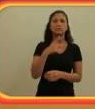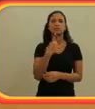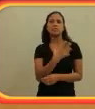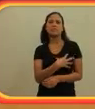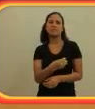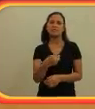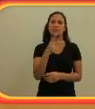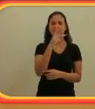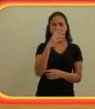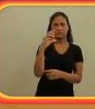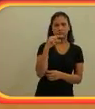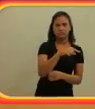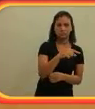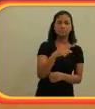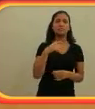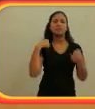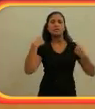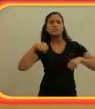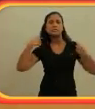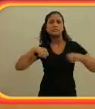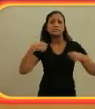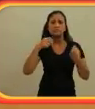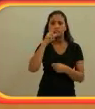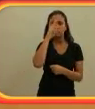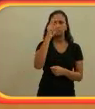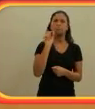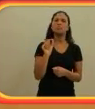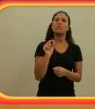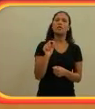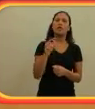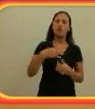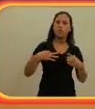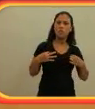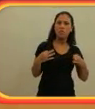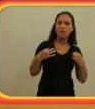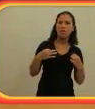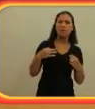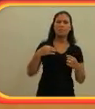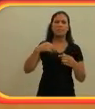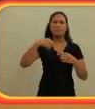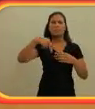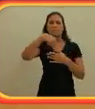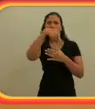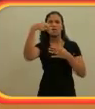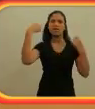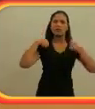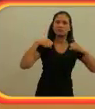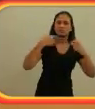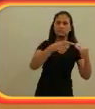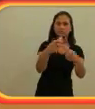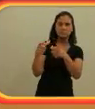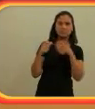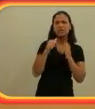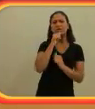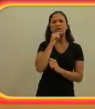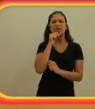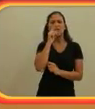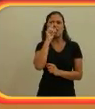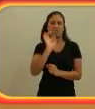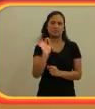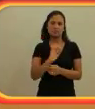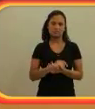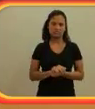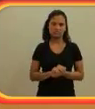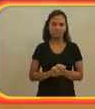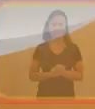exercícios de alongamento e fortalecimento, com um traje inspirado nas roupas de astronautas para a realização de exercícios no